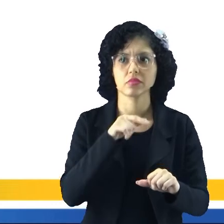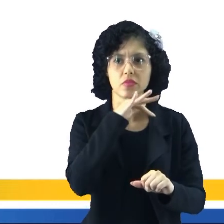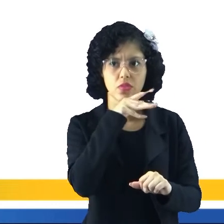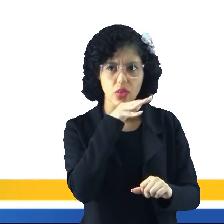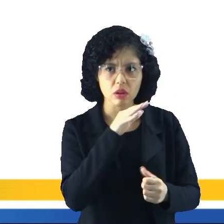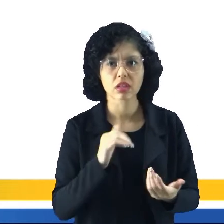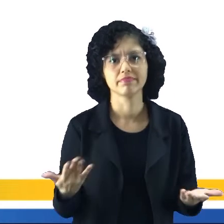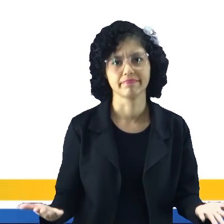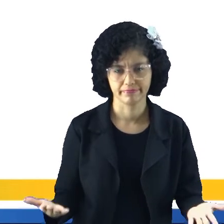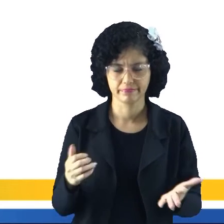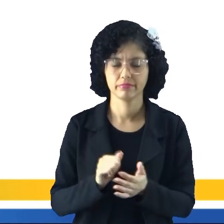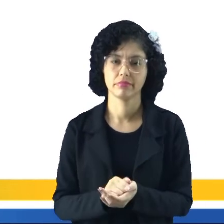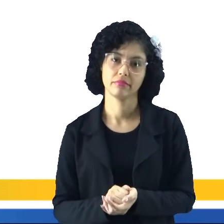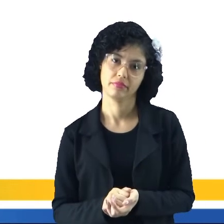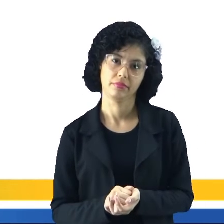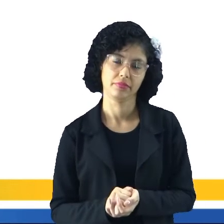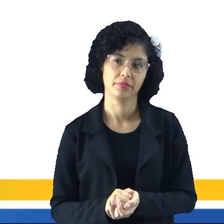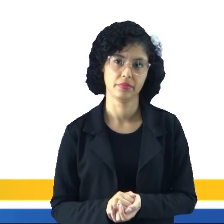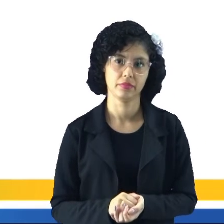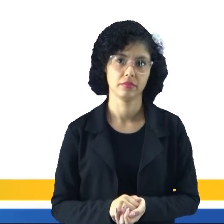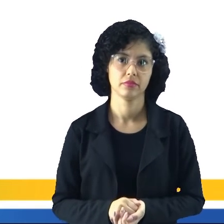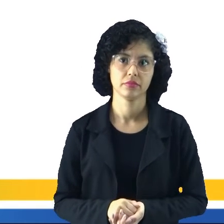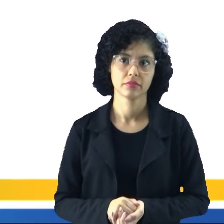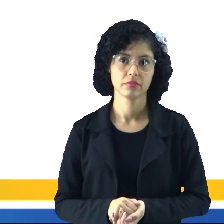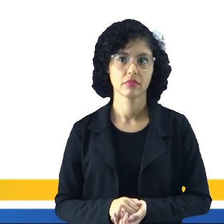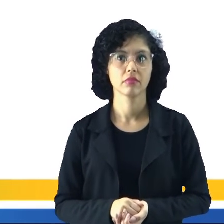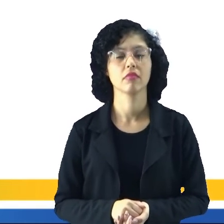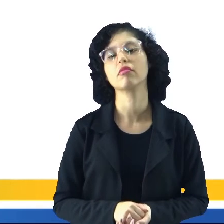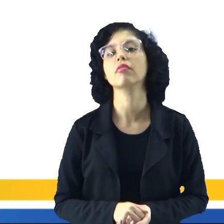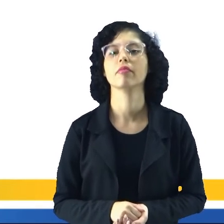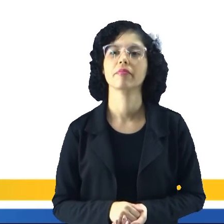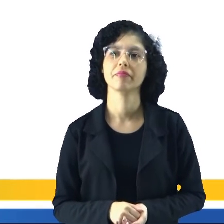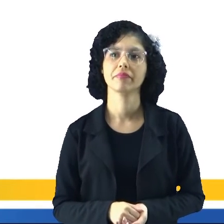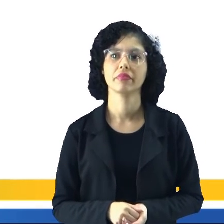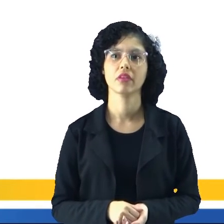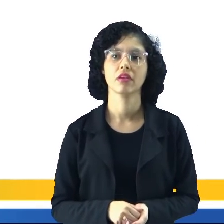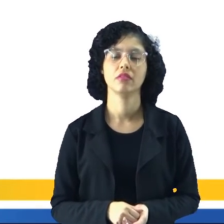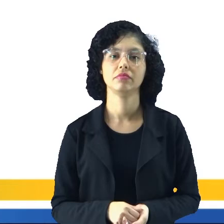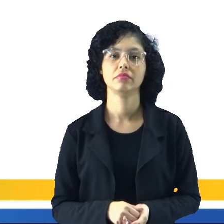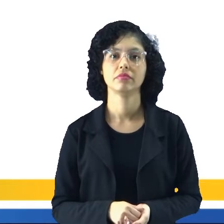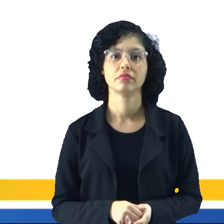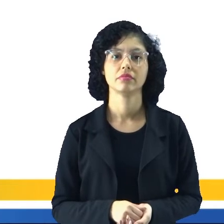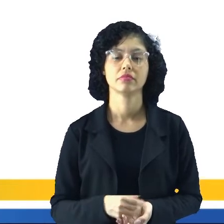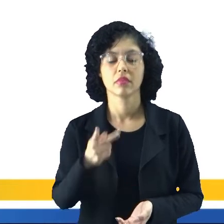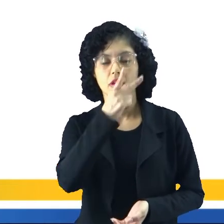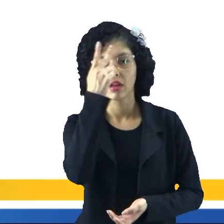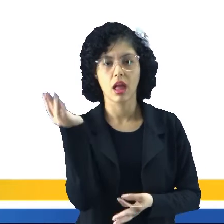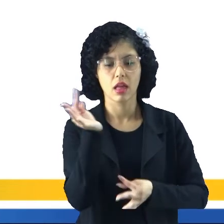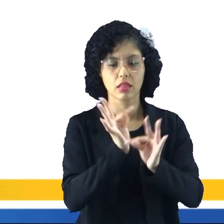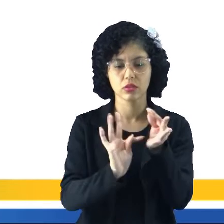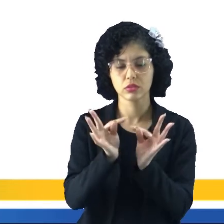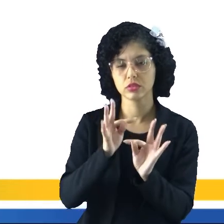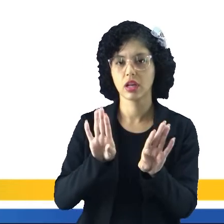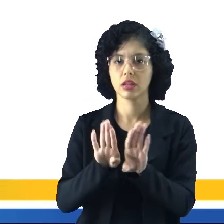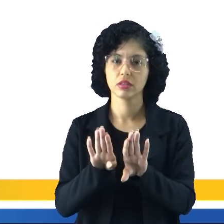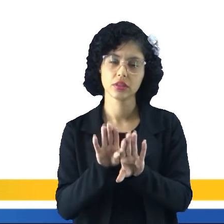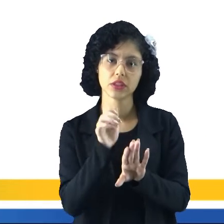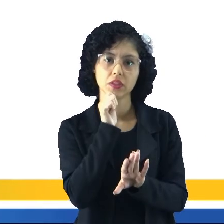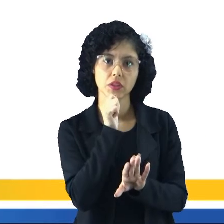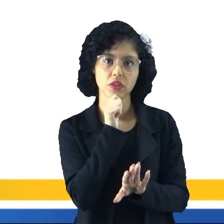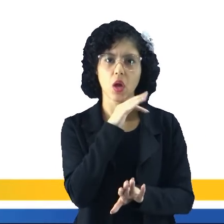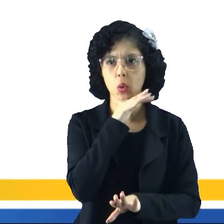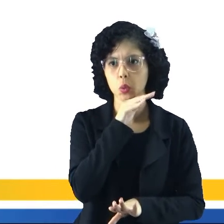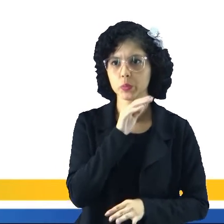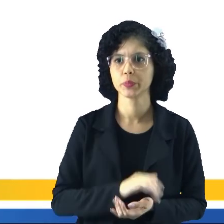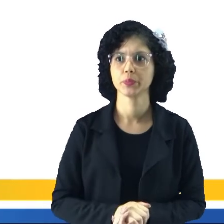os benefícios ele deixa aqui meio de lado. Ele vai dizer que ali essa questão da tecnologia é um pouco